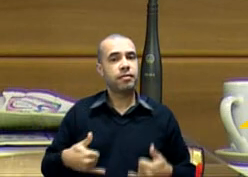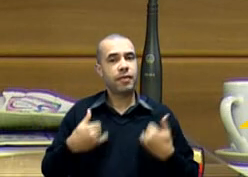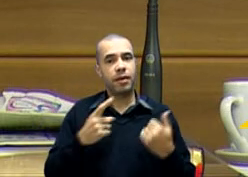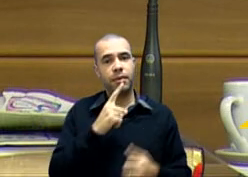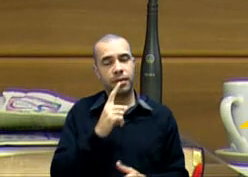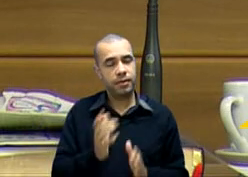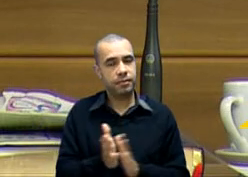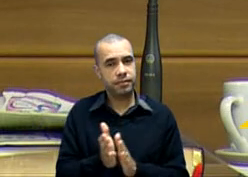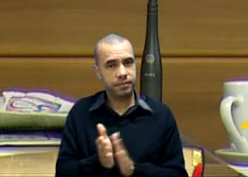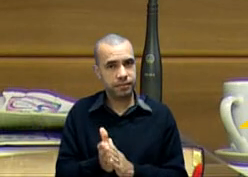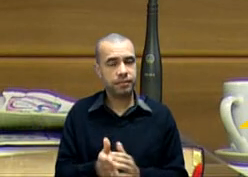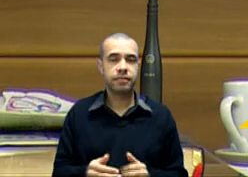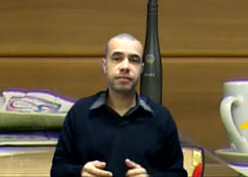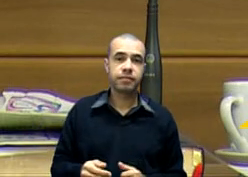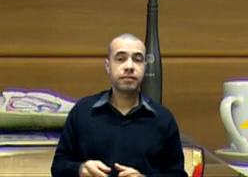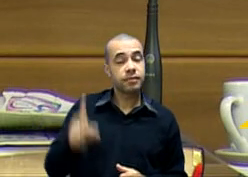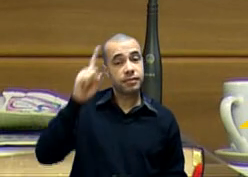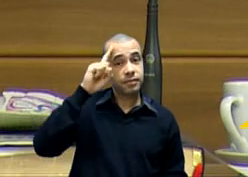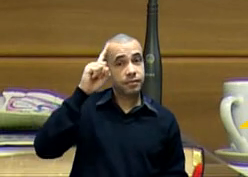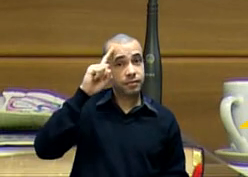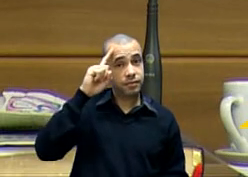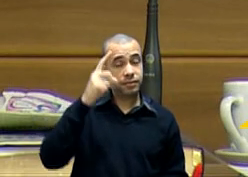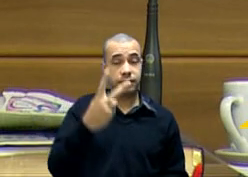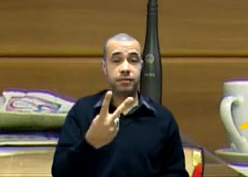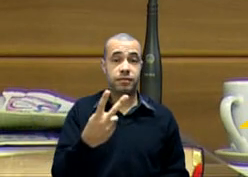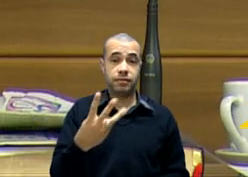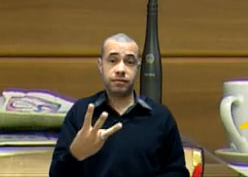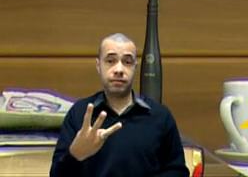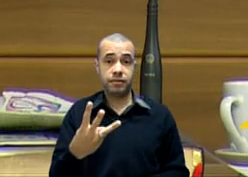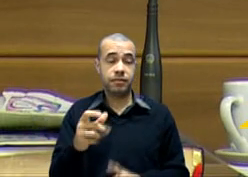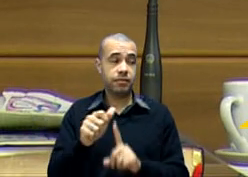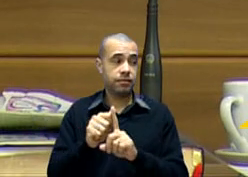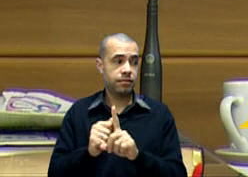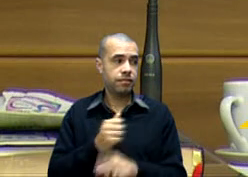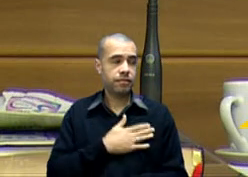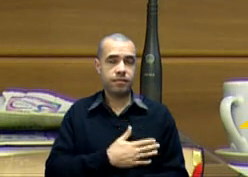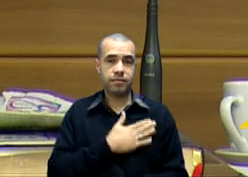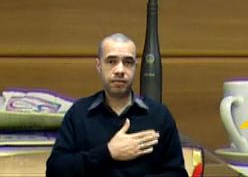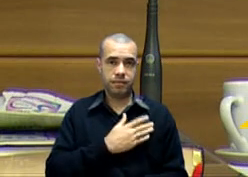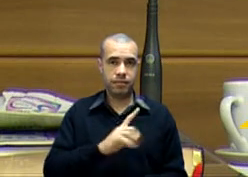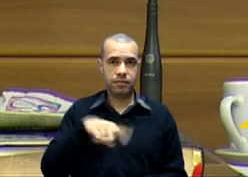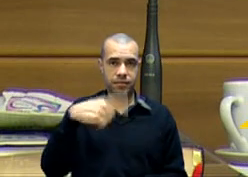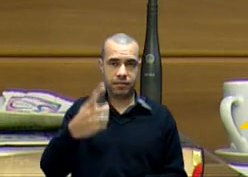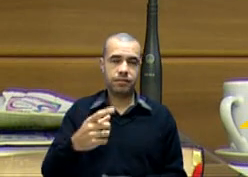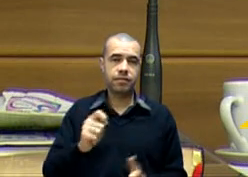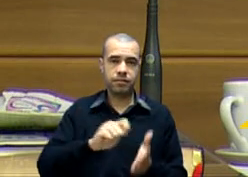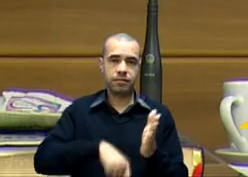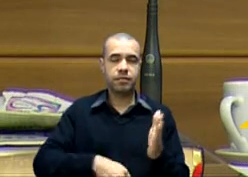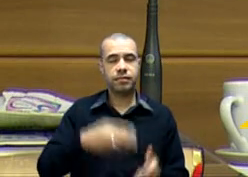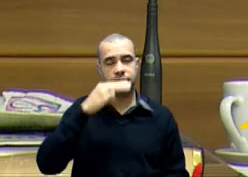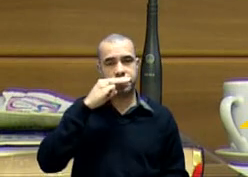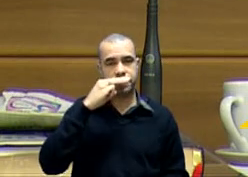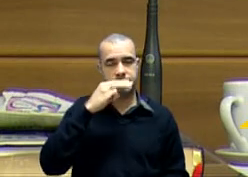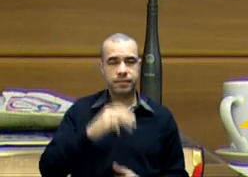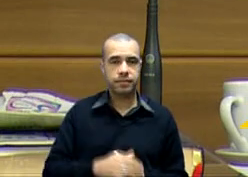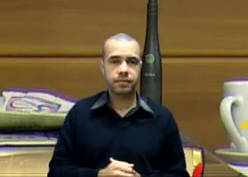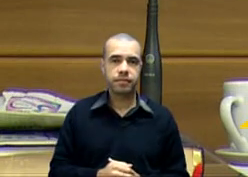data natalícia, comemorada no dia 23 de agosto, próximo futuro, quem assina a vereadora engenheiro